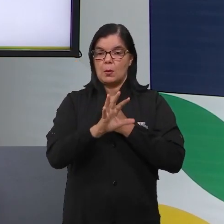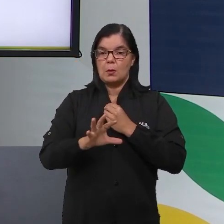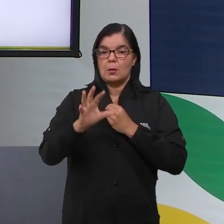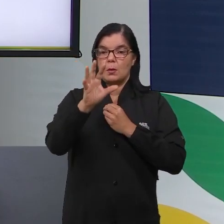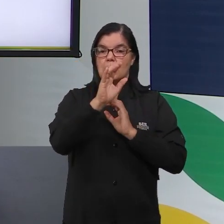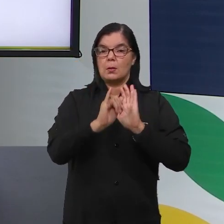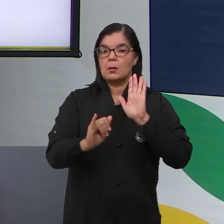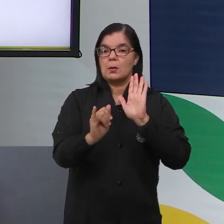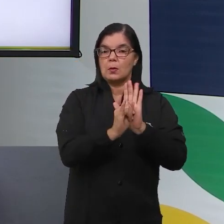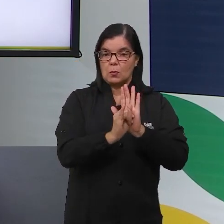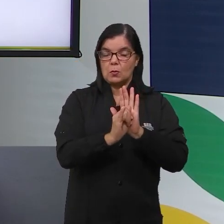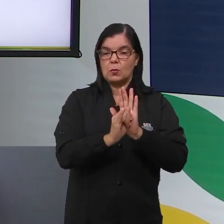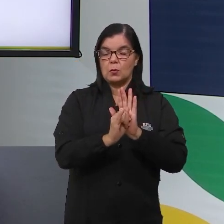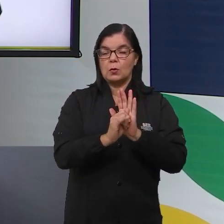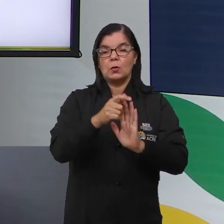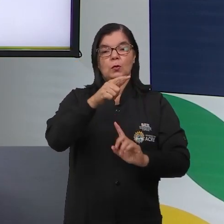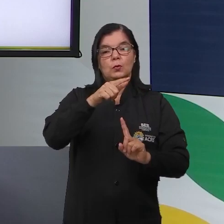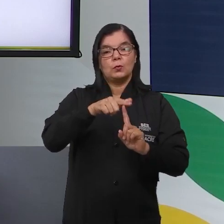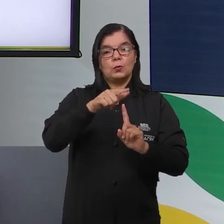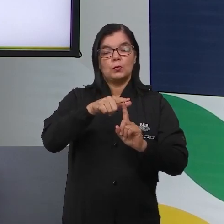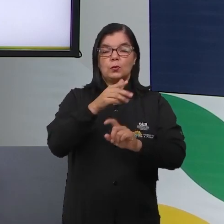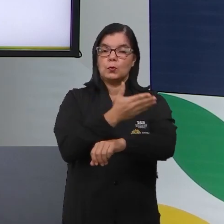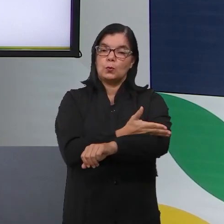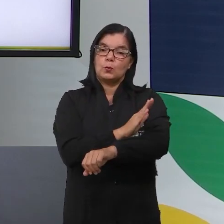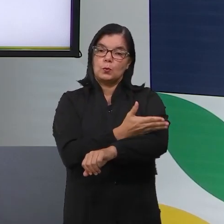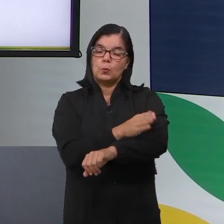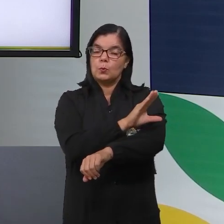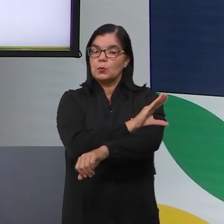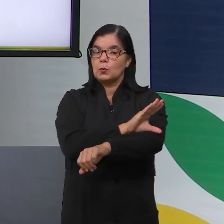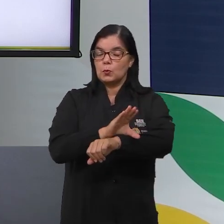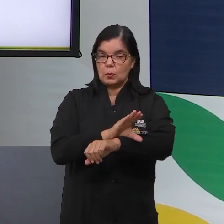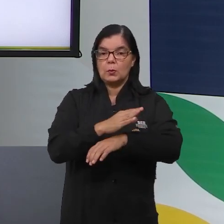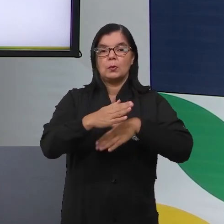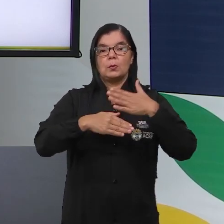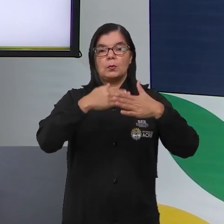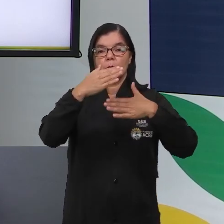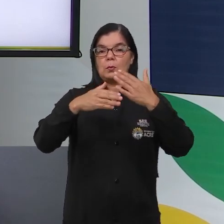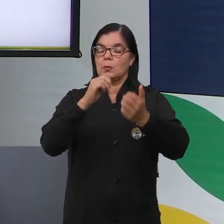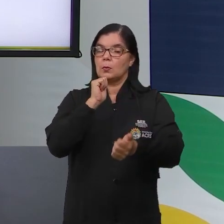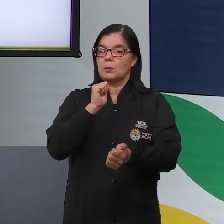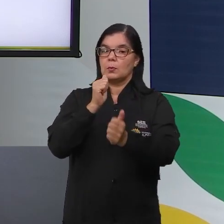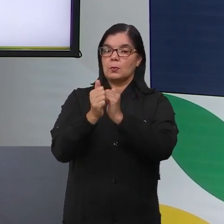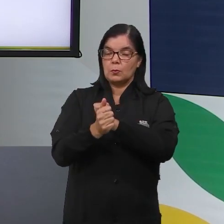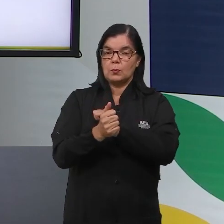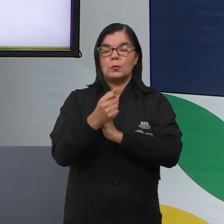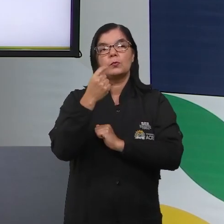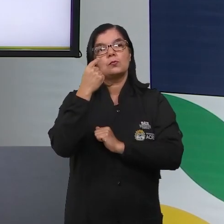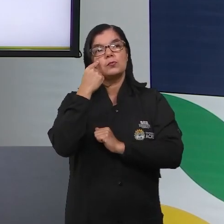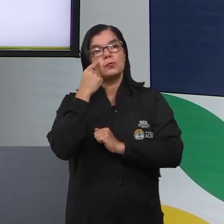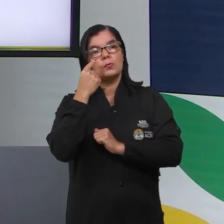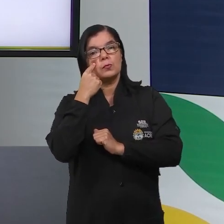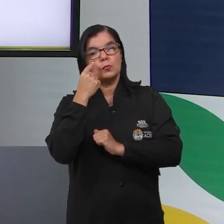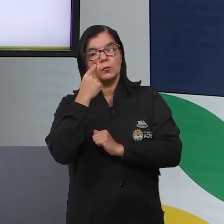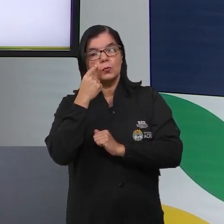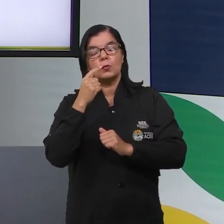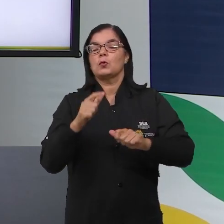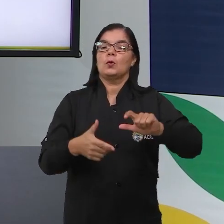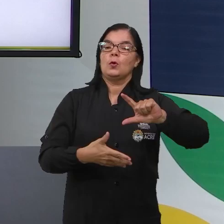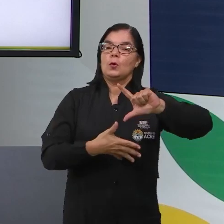da identidade do tipo de prática cultural desenvolvida relacionada ao esporte. Quando a gente pensa no